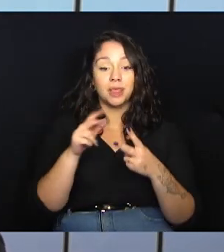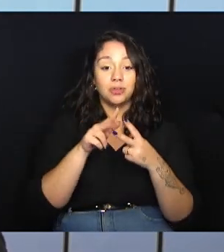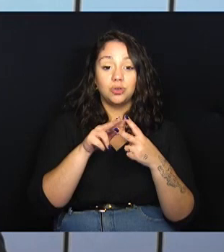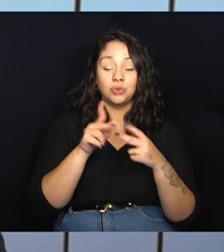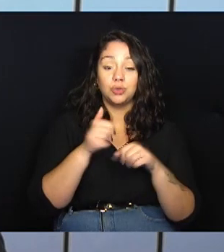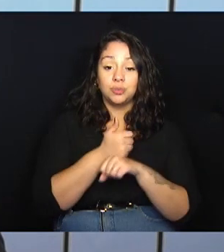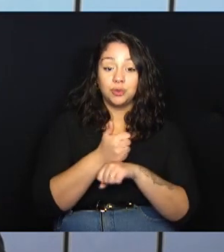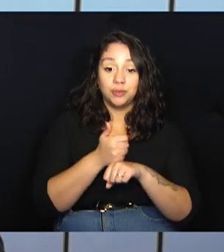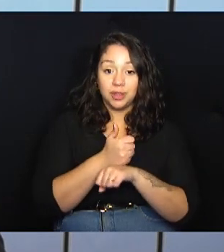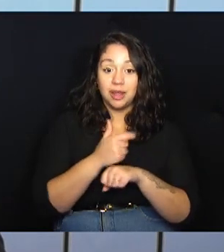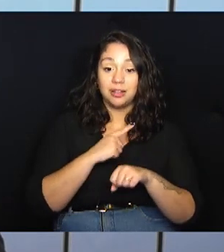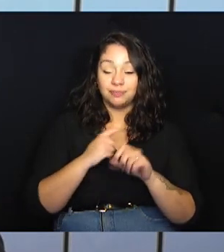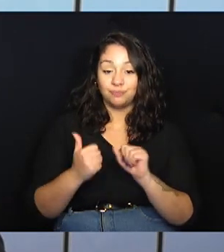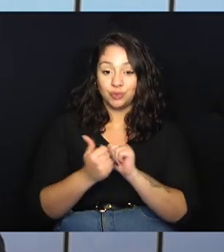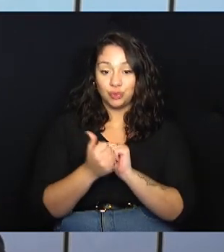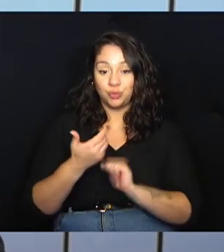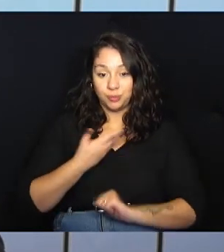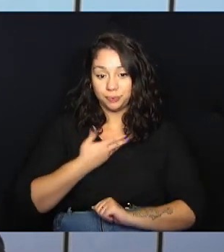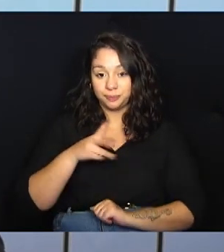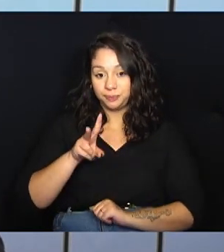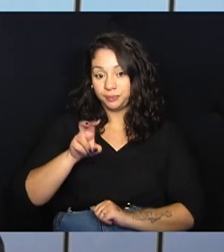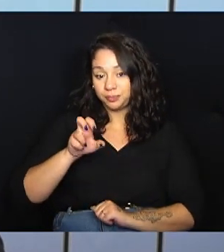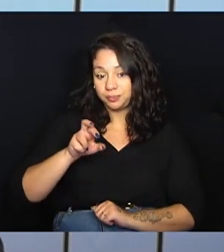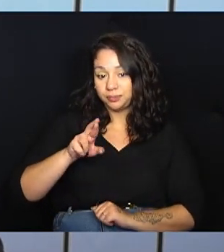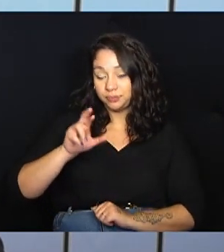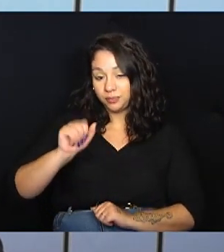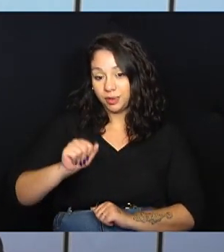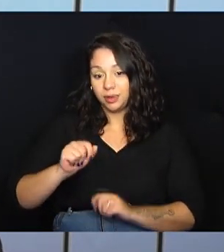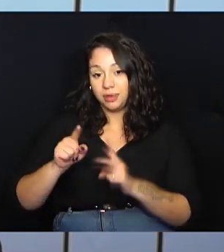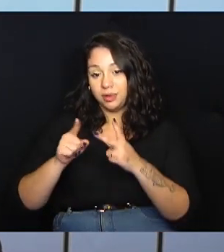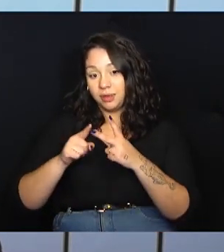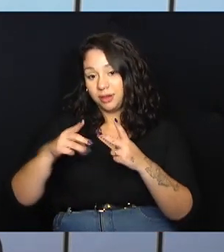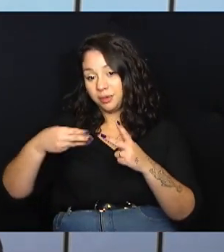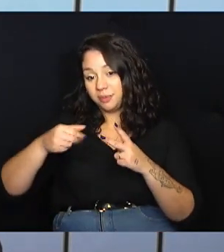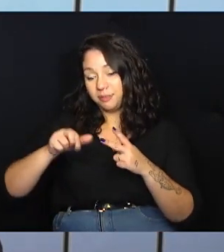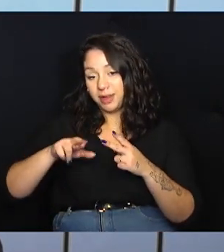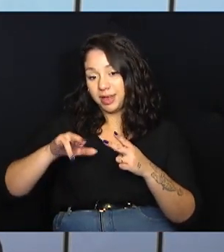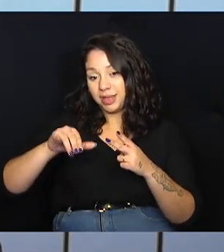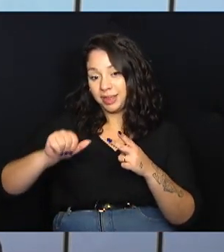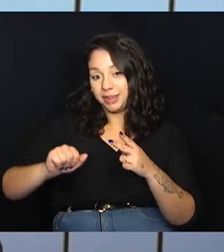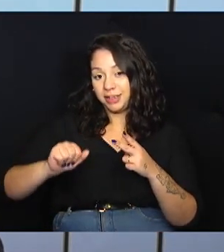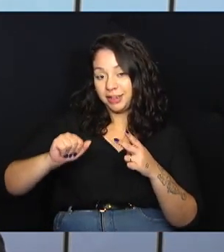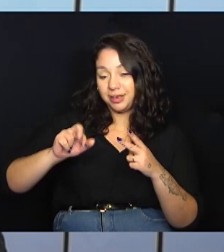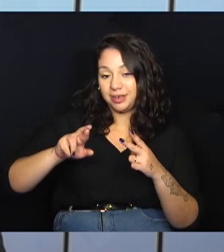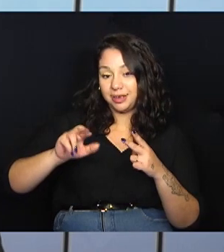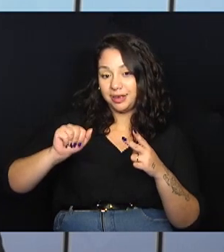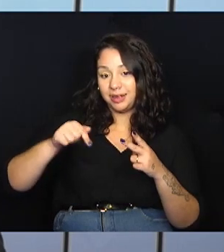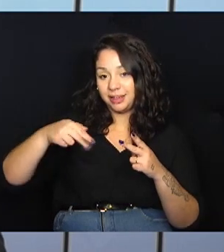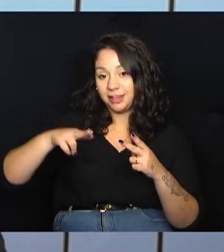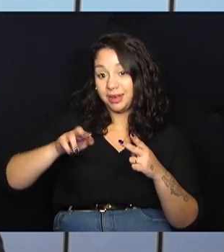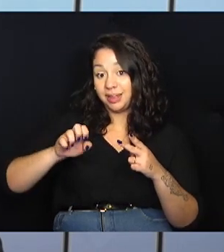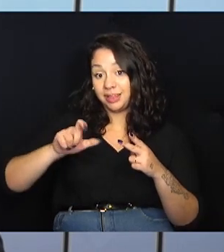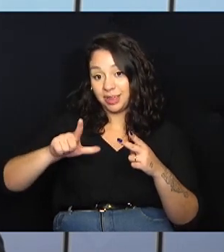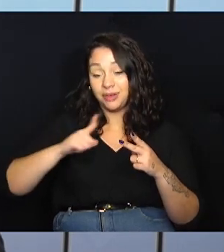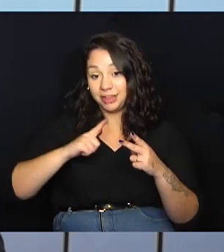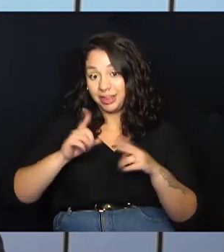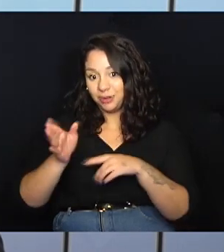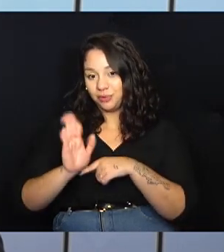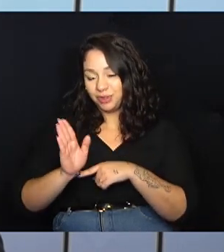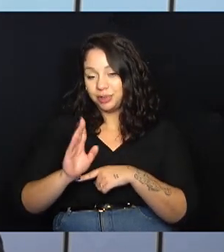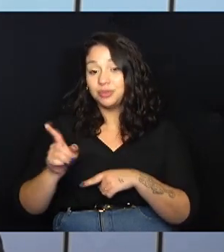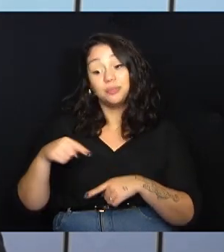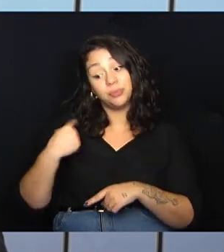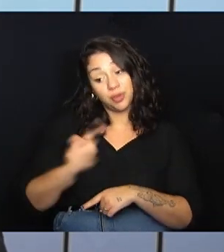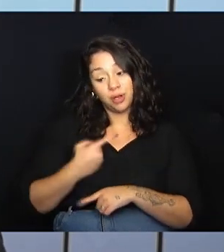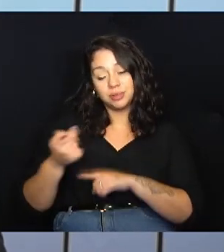estão junto comigo, a Vera Regina de Almeida e a Maria Raquel Nascimento, que aparece aqui no vídeo. Nós fazemos a gestão das vagas